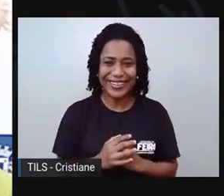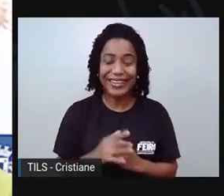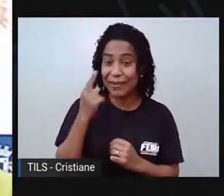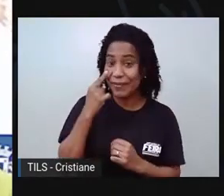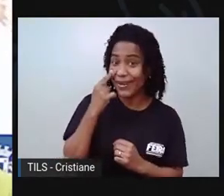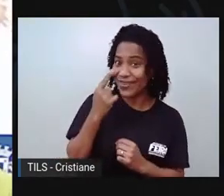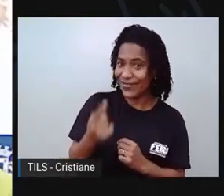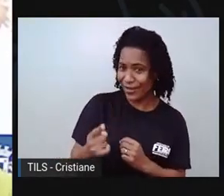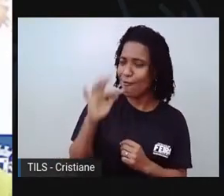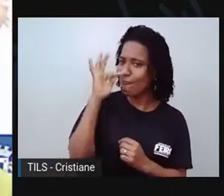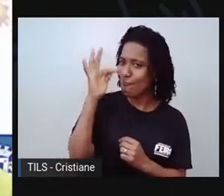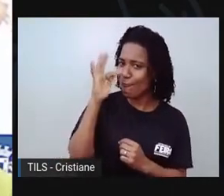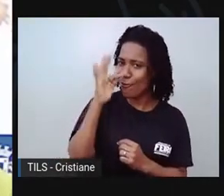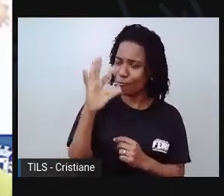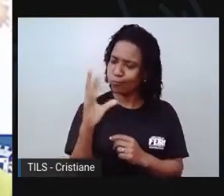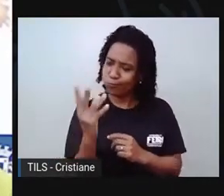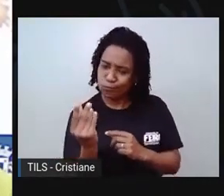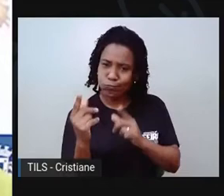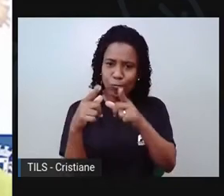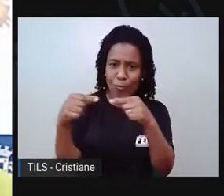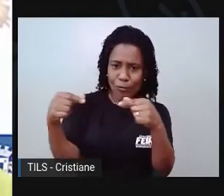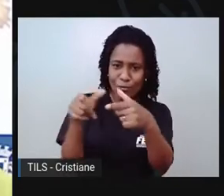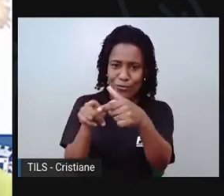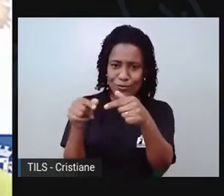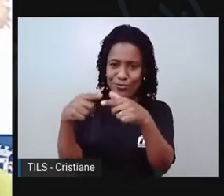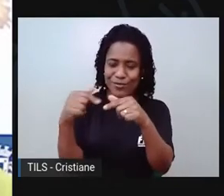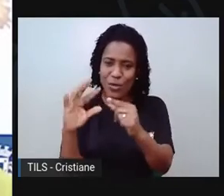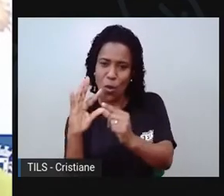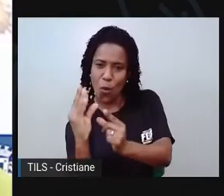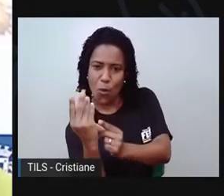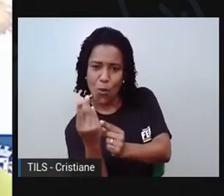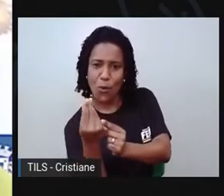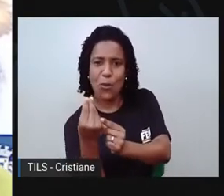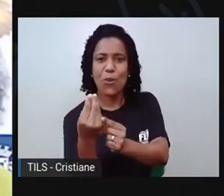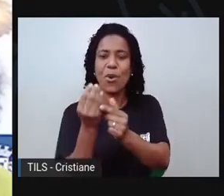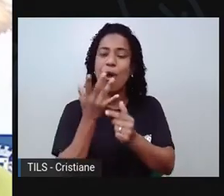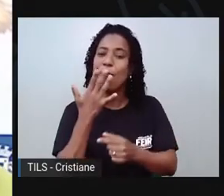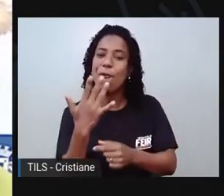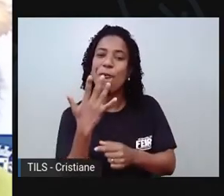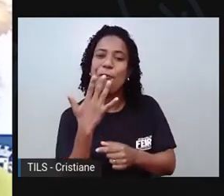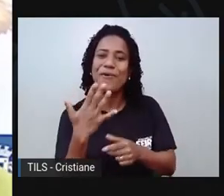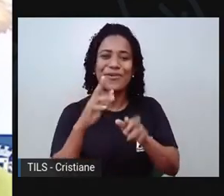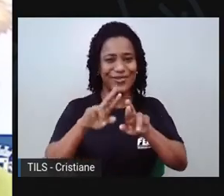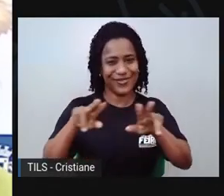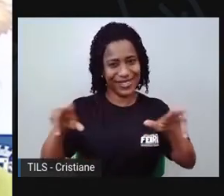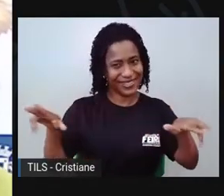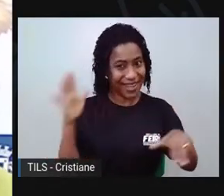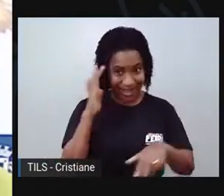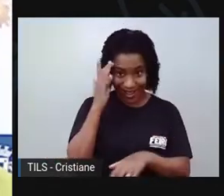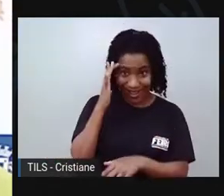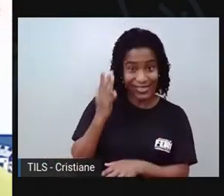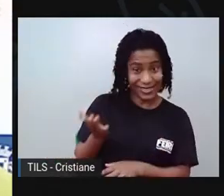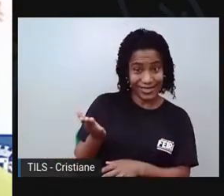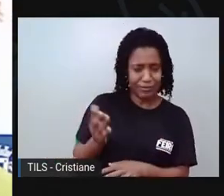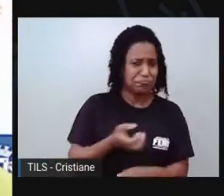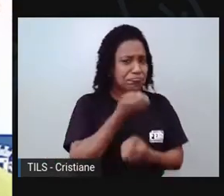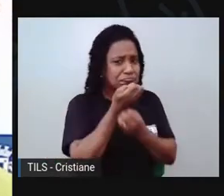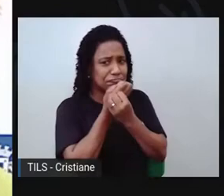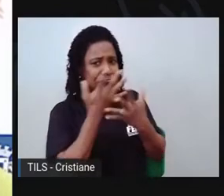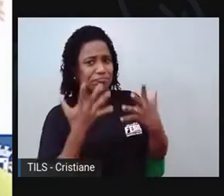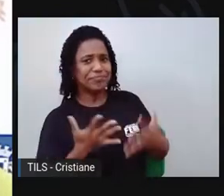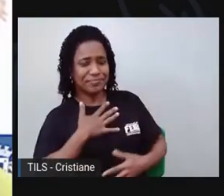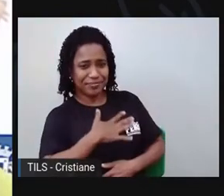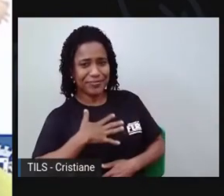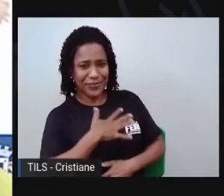diferença de uma para outra, as cores. O que é que você acha? Maravilhosa ideia. Elas têm nomes